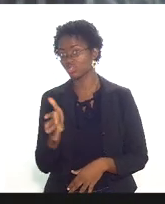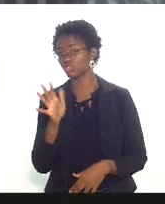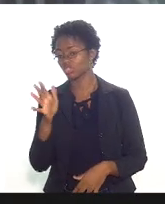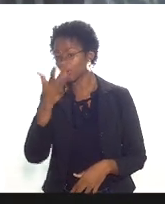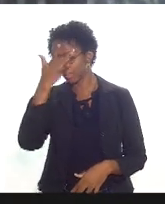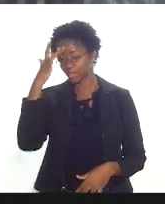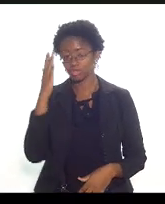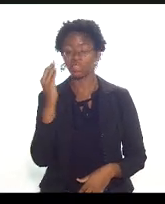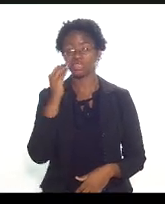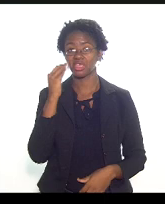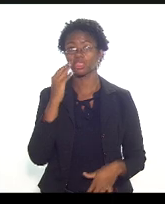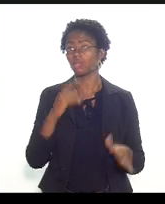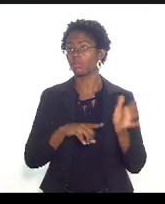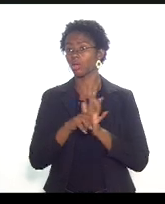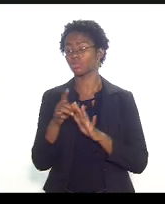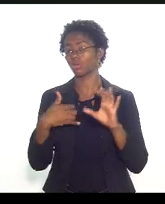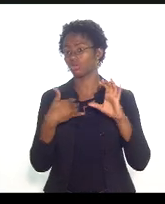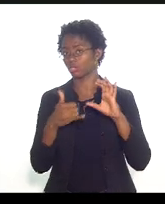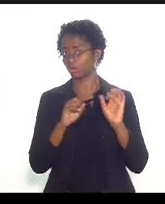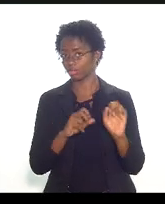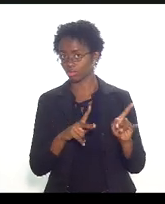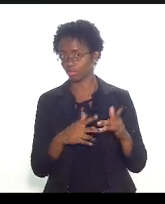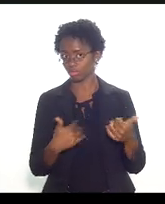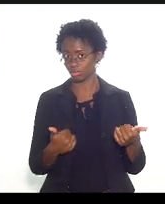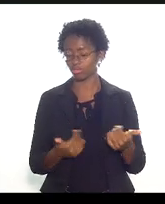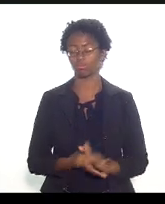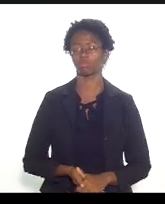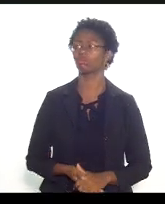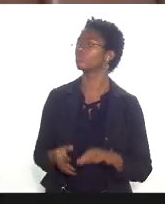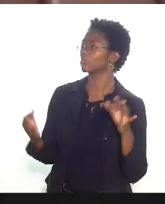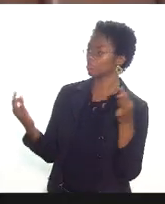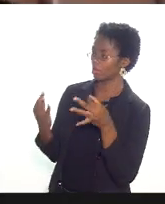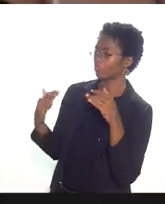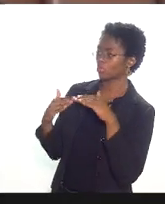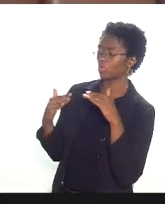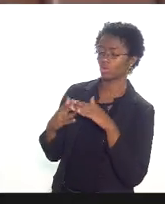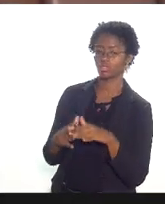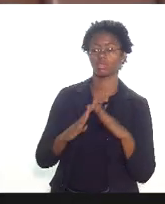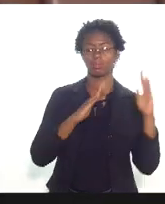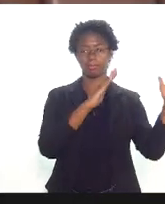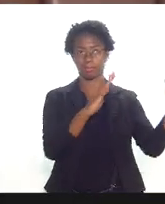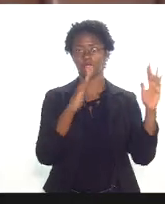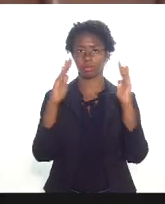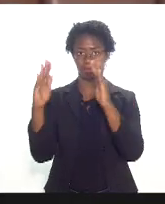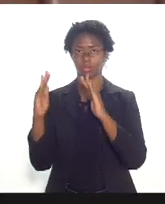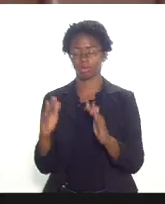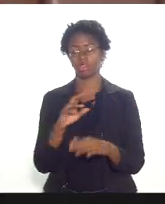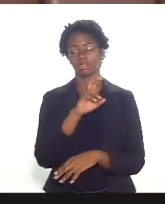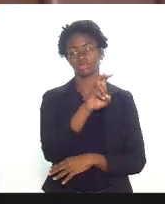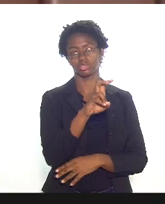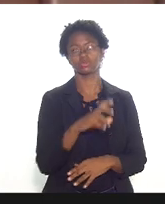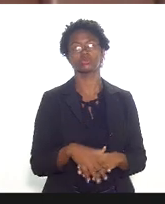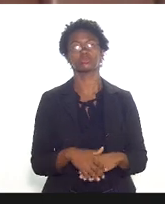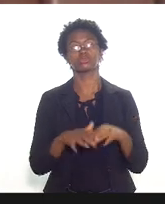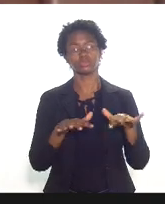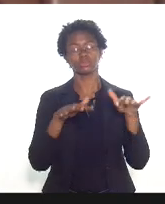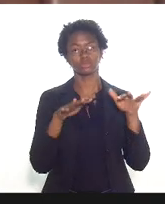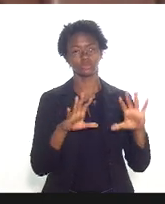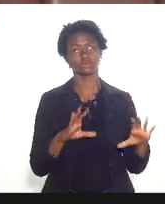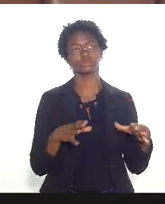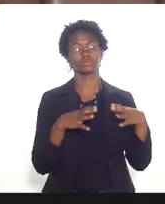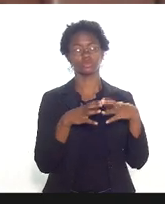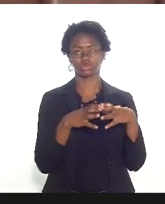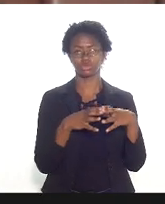tentando pelo zap. Perfeito, perfeito. Então, bloco de 5, primeiras audiências. Audiência pública em conjunto com a